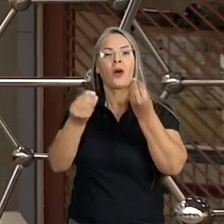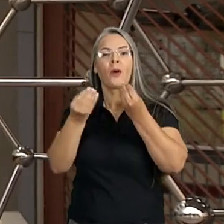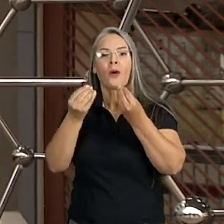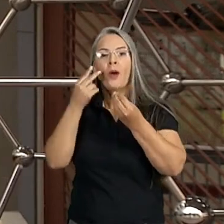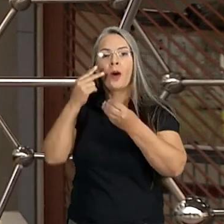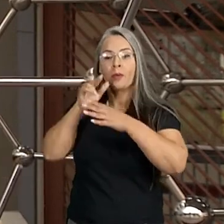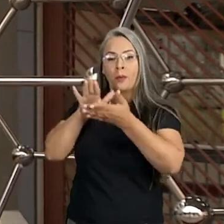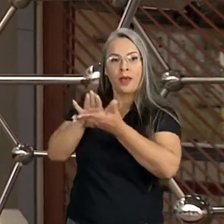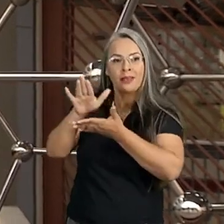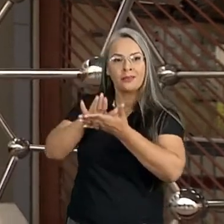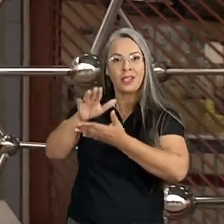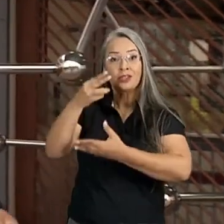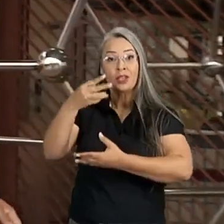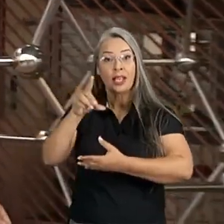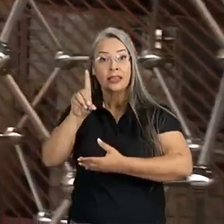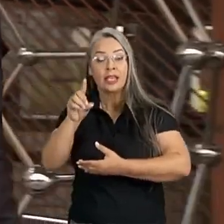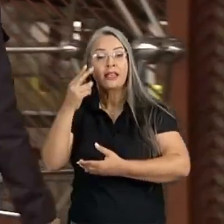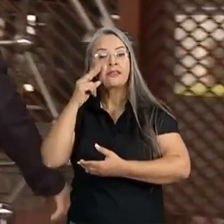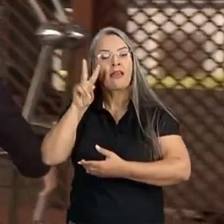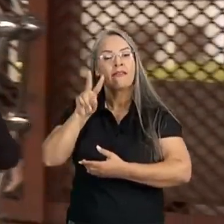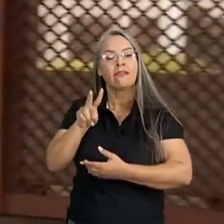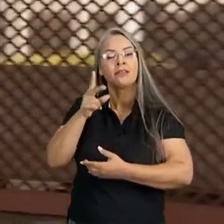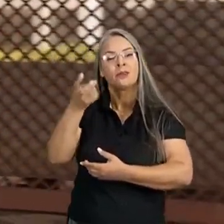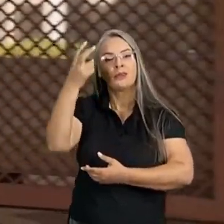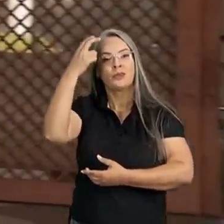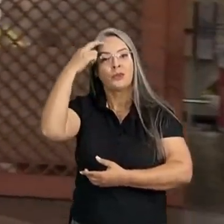vamos lá venha com a gente